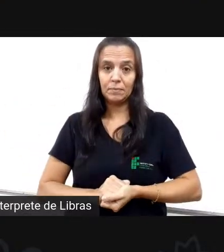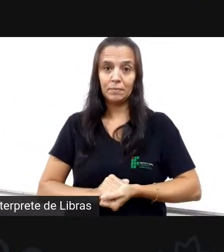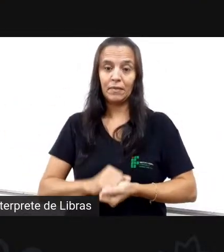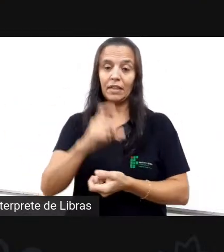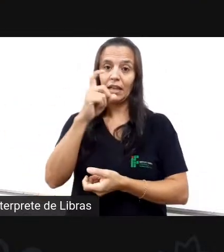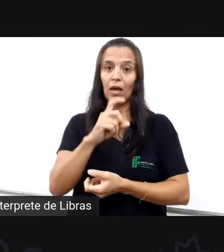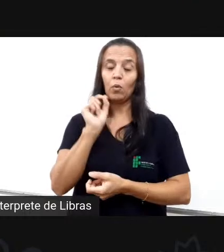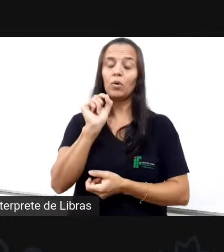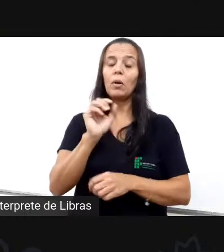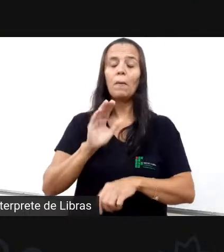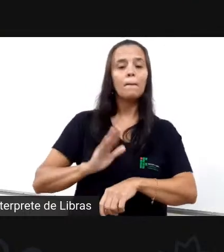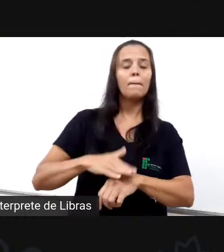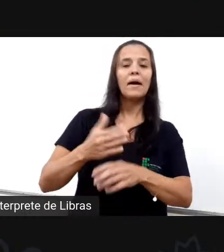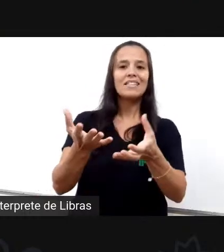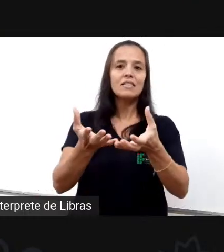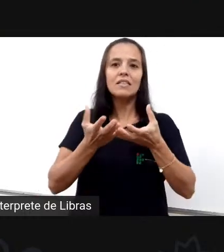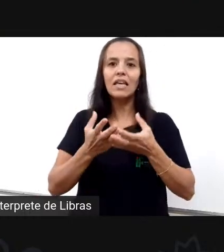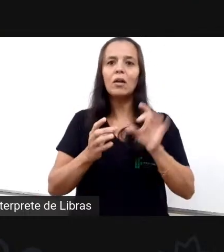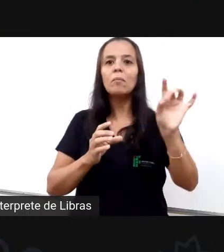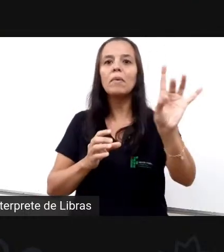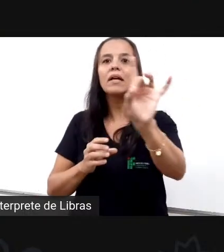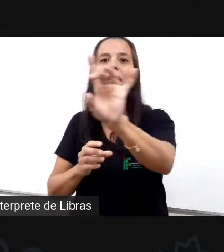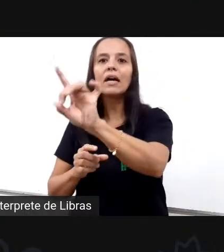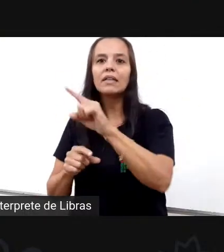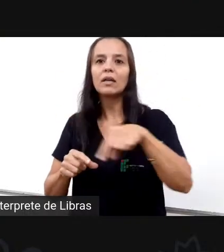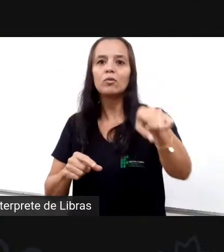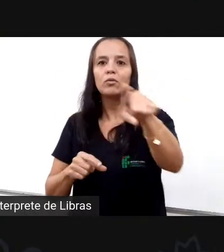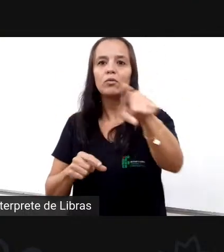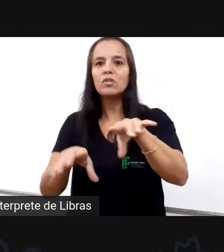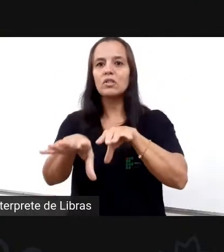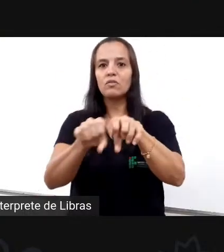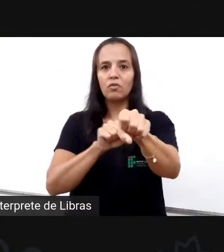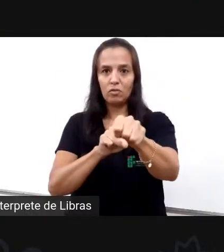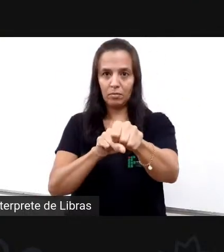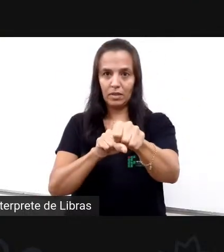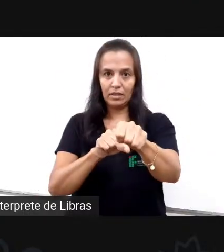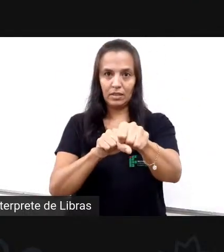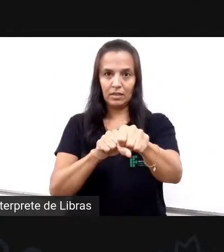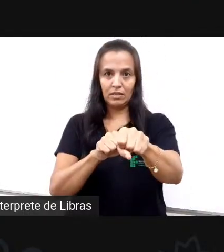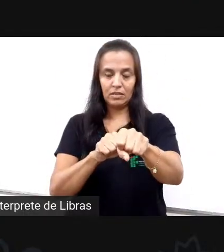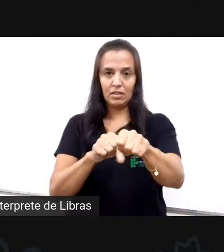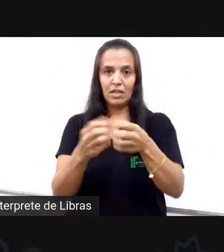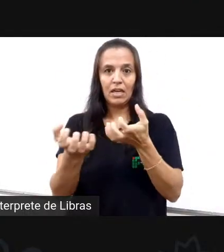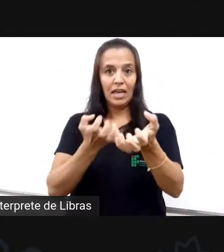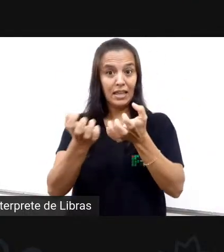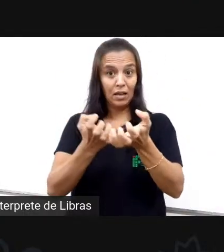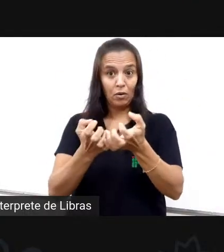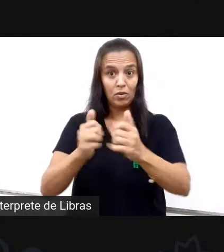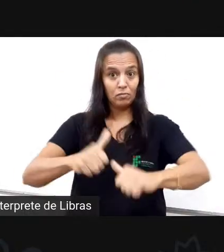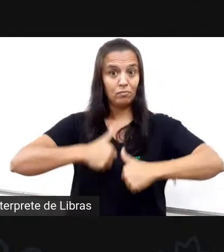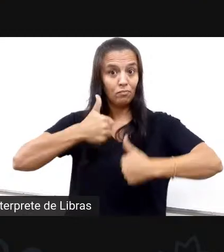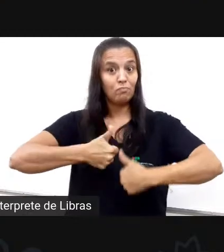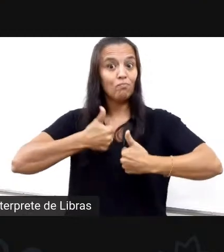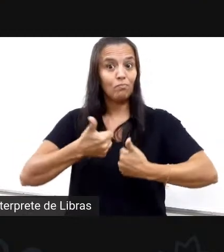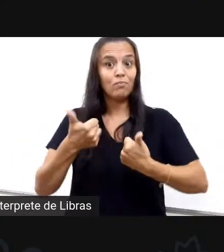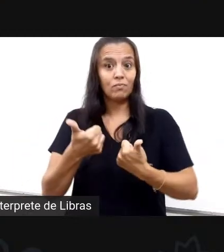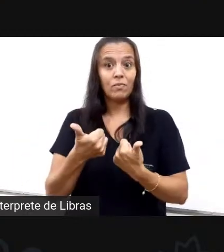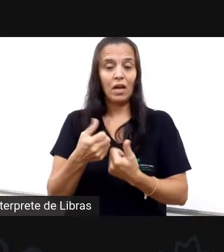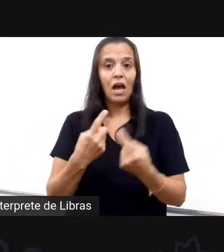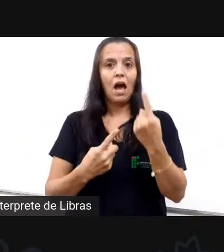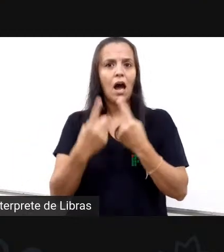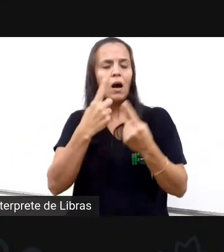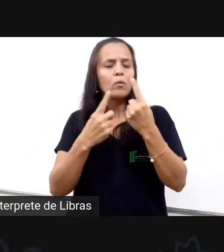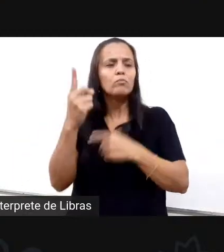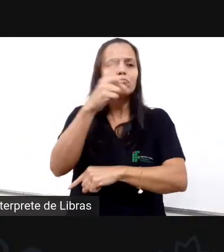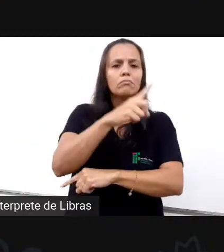eu mais desejo para cada um de vocês. Para ter um negócio de sucesso, alguém, algum